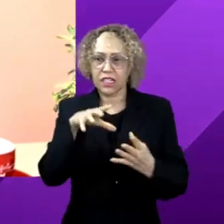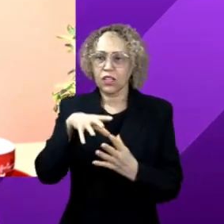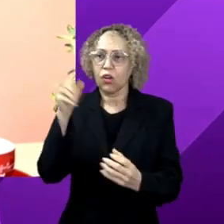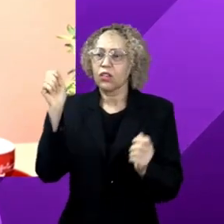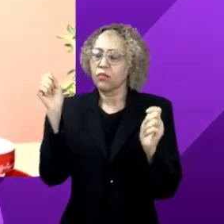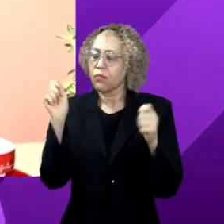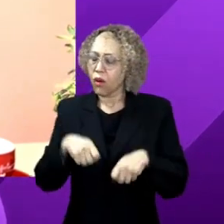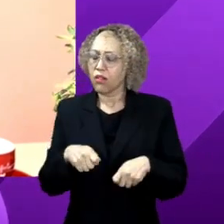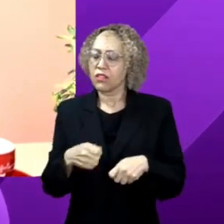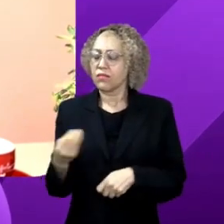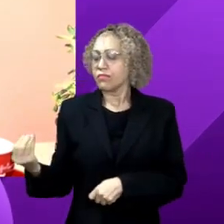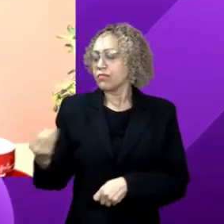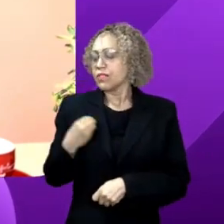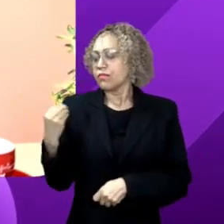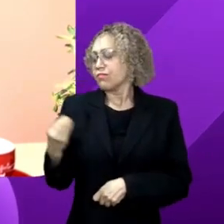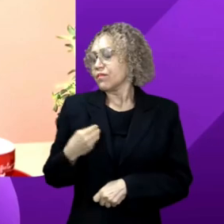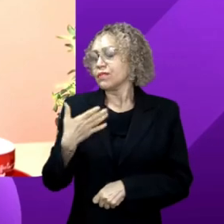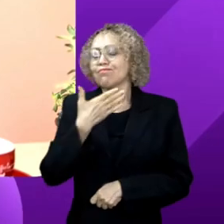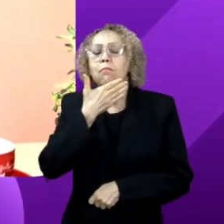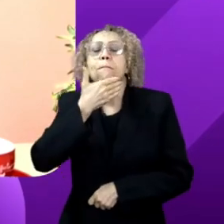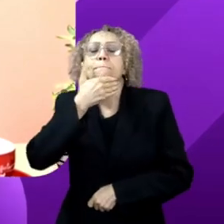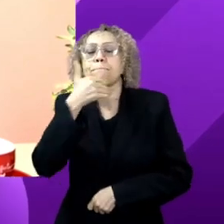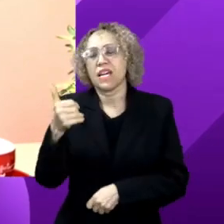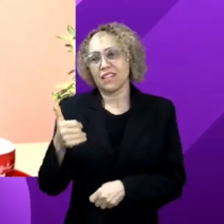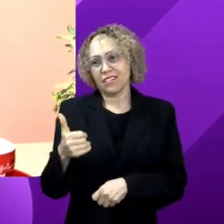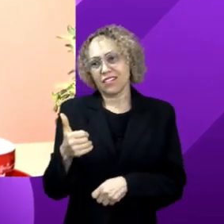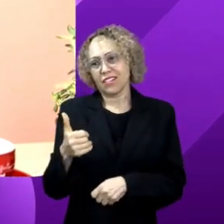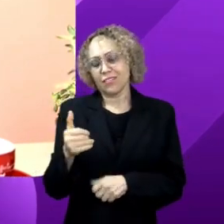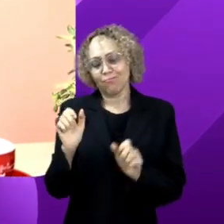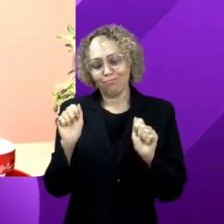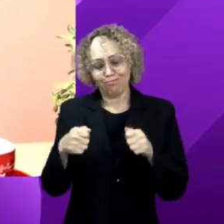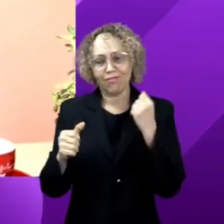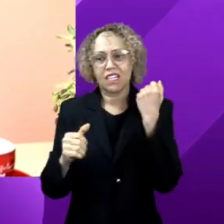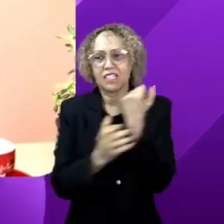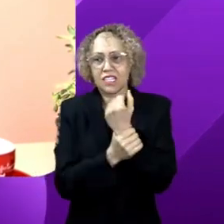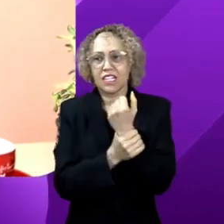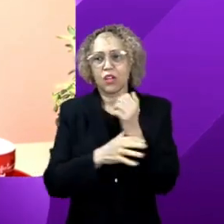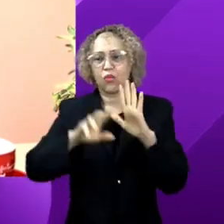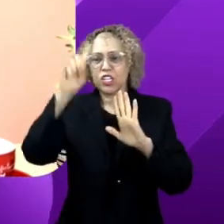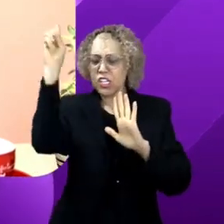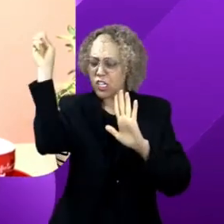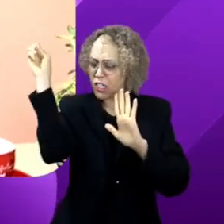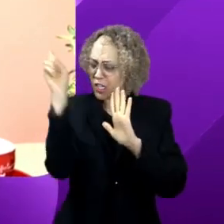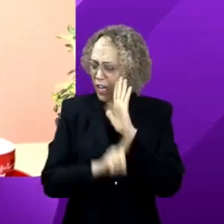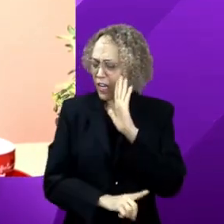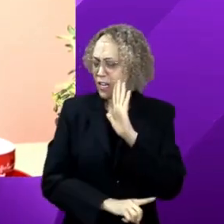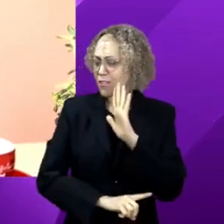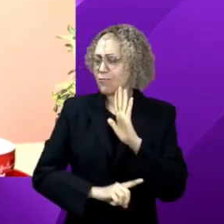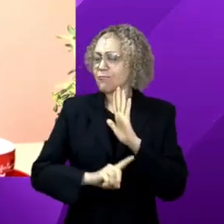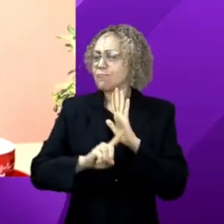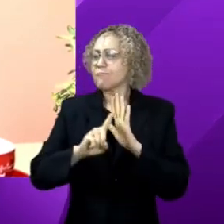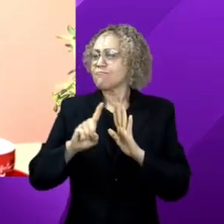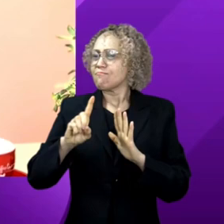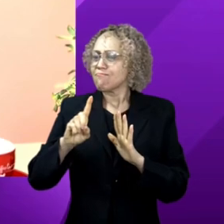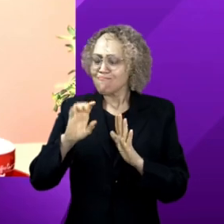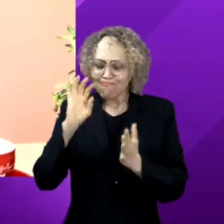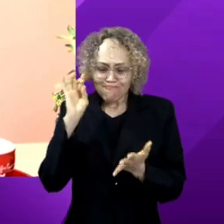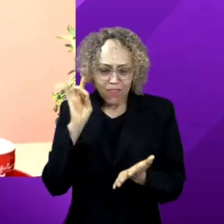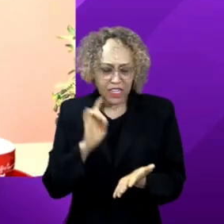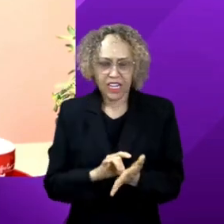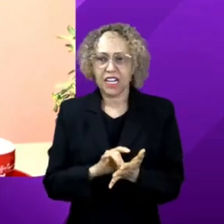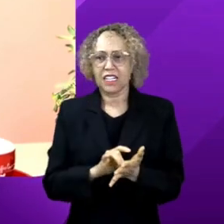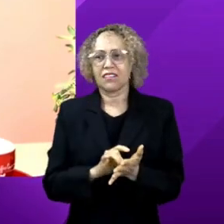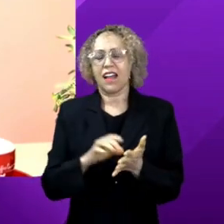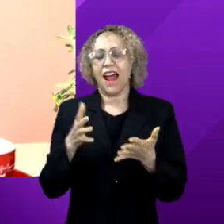sua vida da melhor forma possível e garantir o direito sagrado à alegria e à